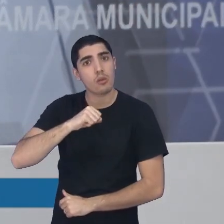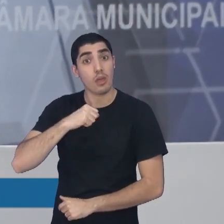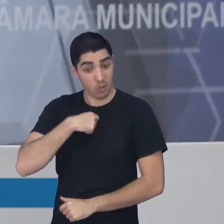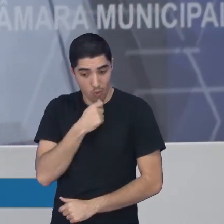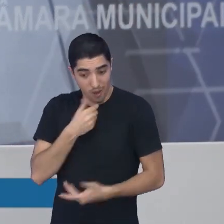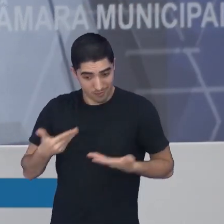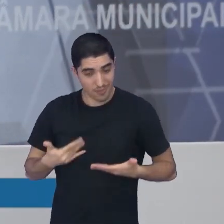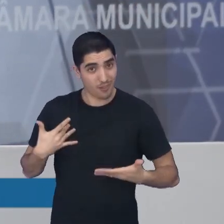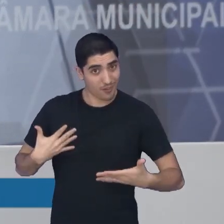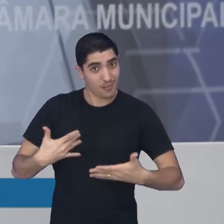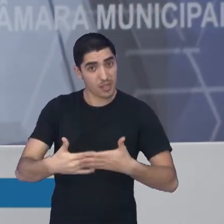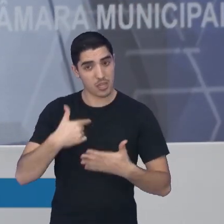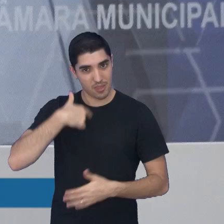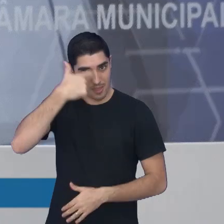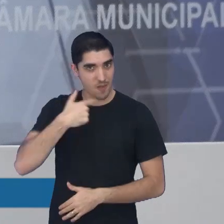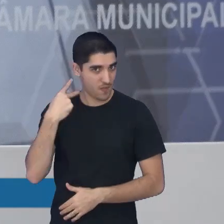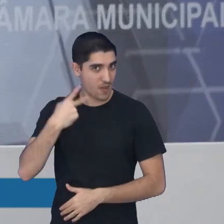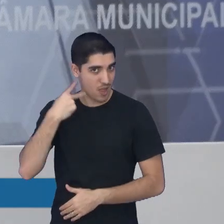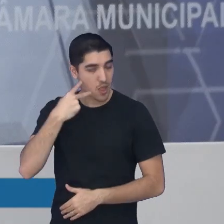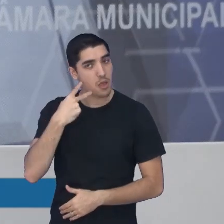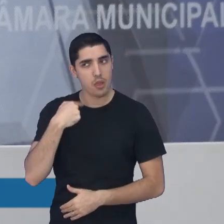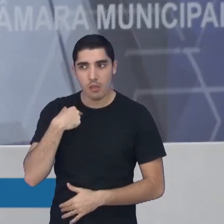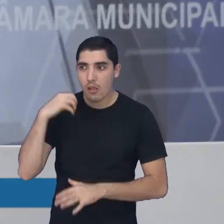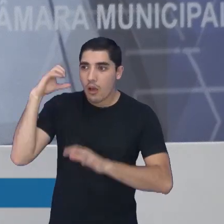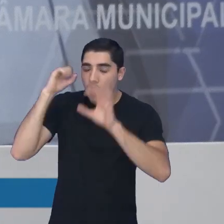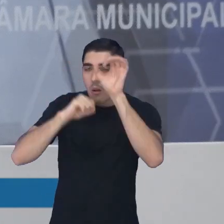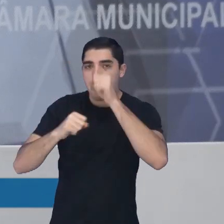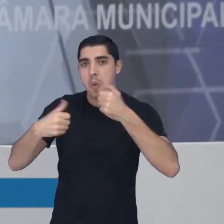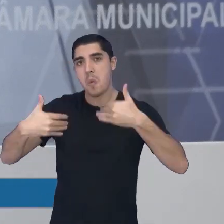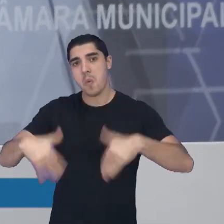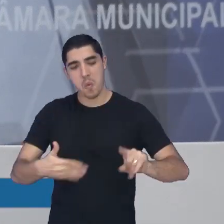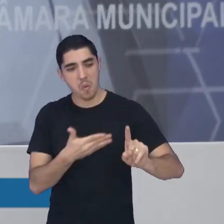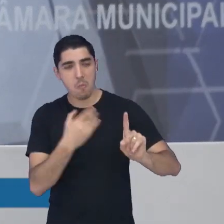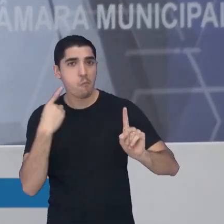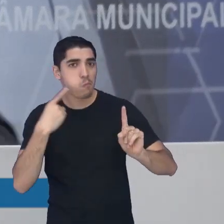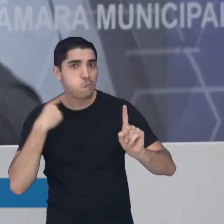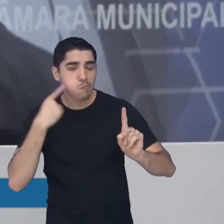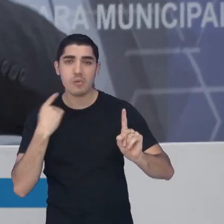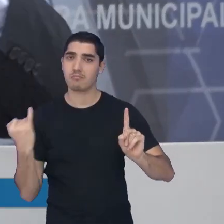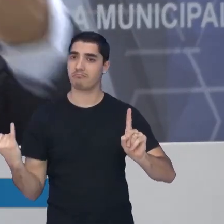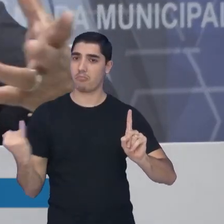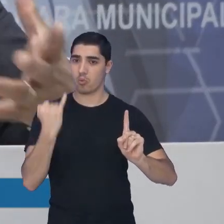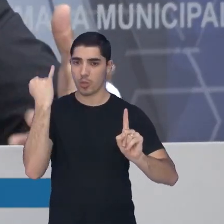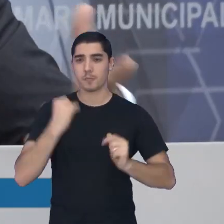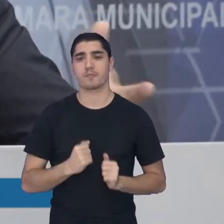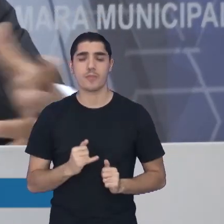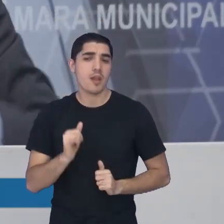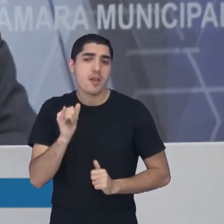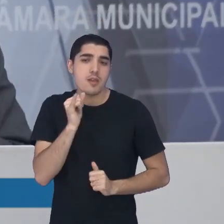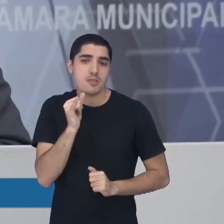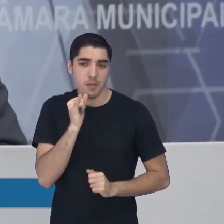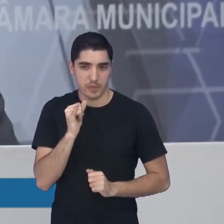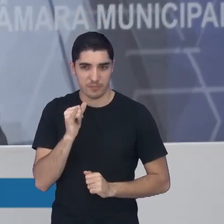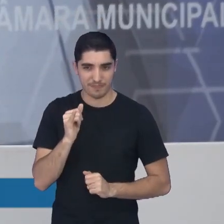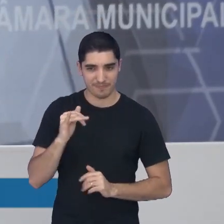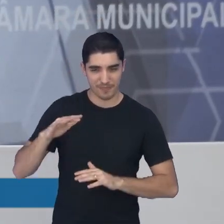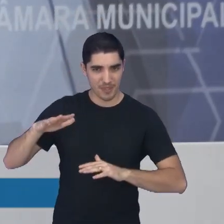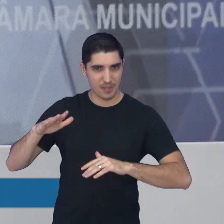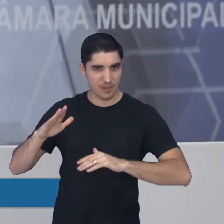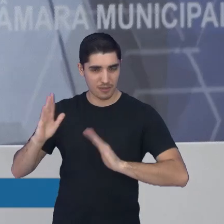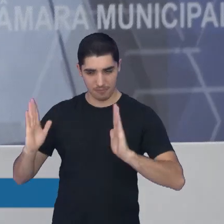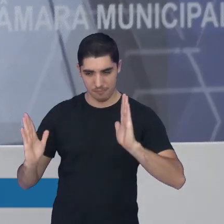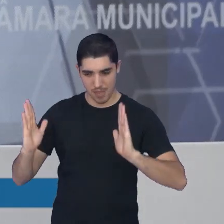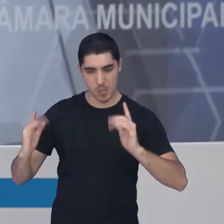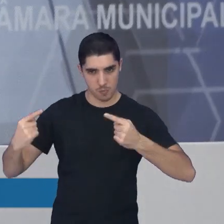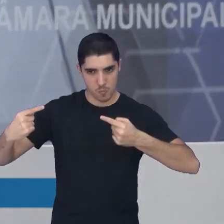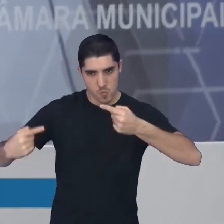é, enquanto vereador. Nós temos, em todos os momentos das disputas eleitorais, nós temos